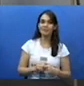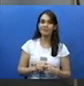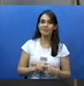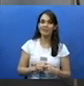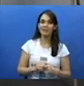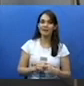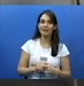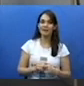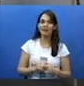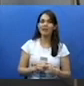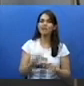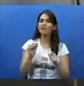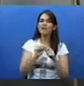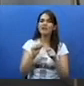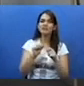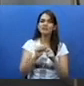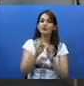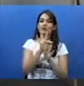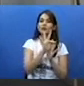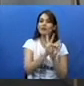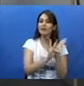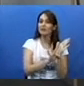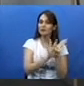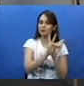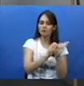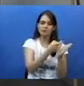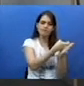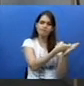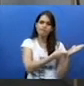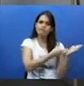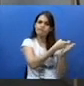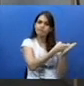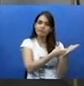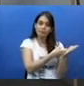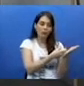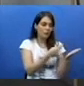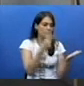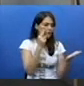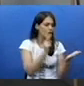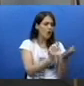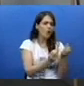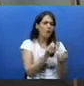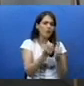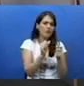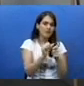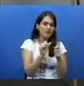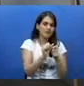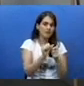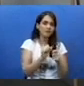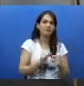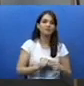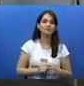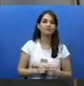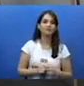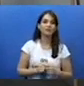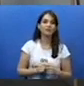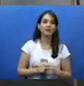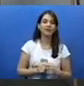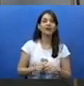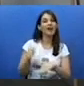66. Produzir o texto, nós vamos analisar o textinho que nós fizemos, página 66. E